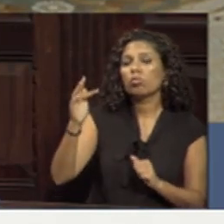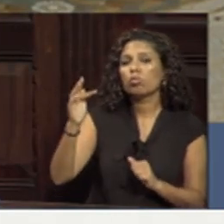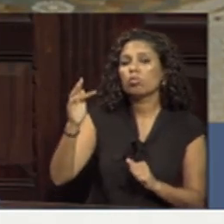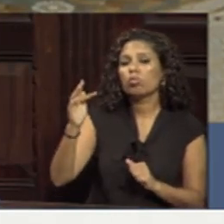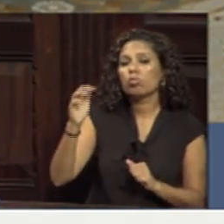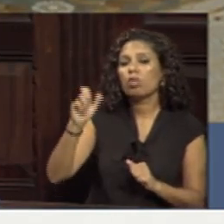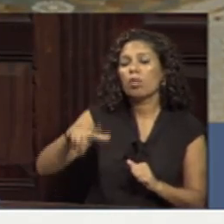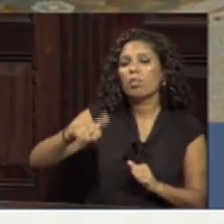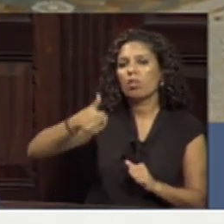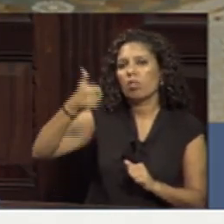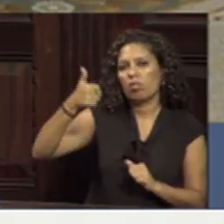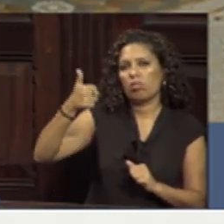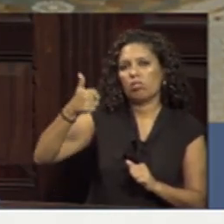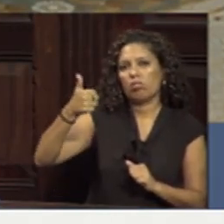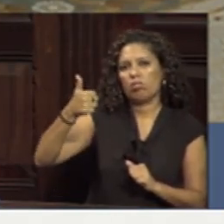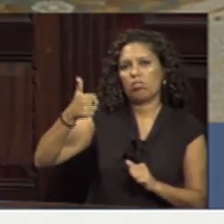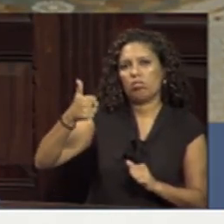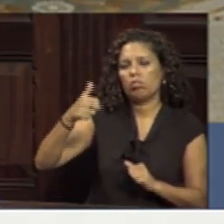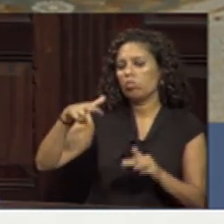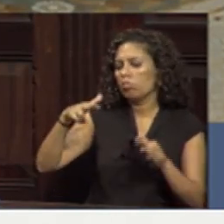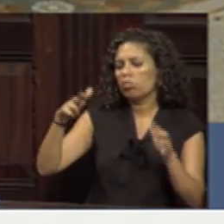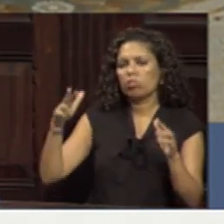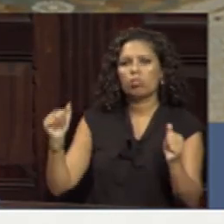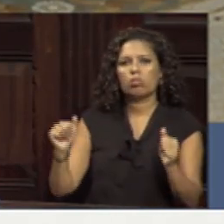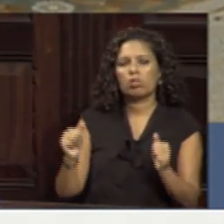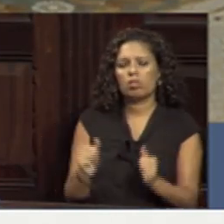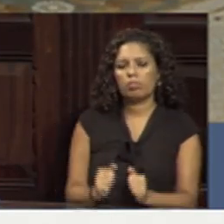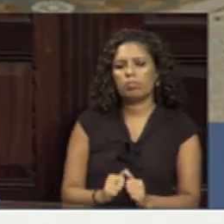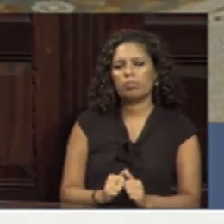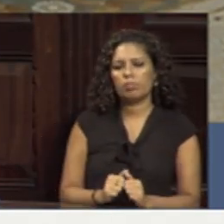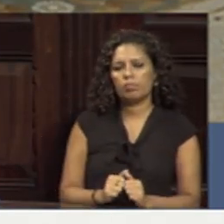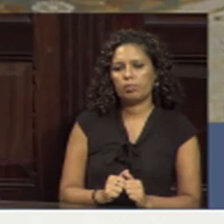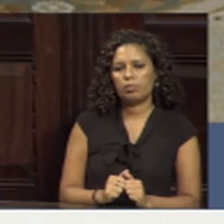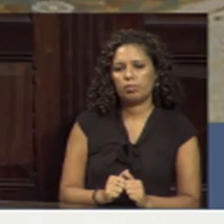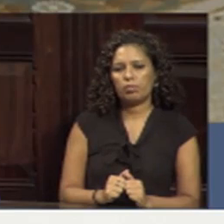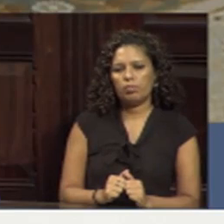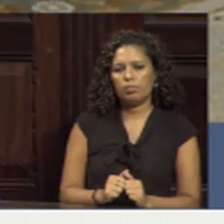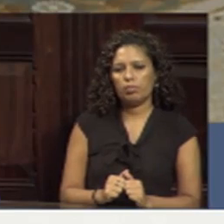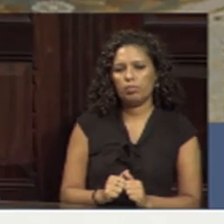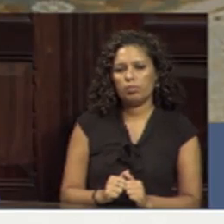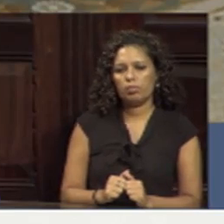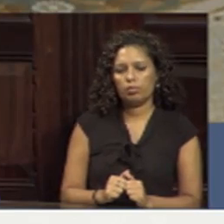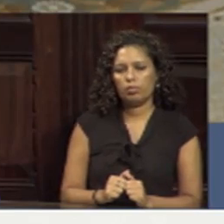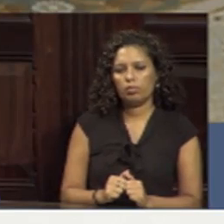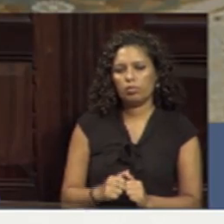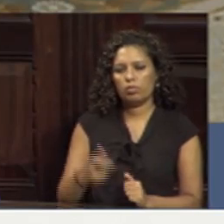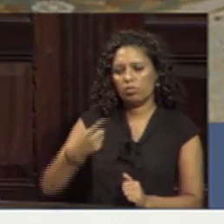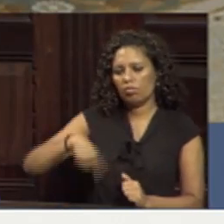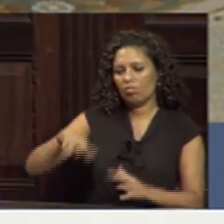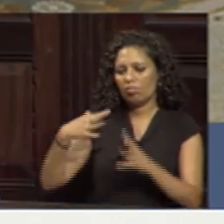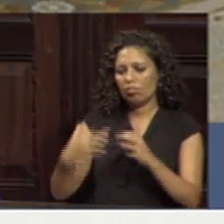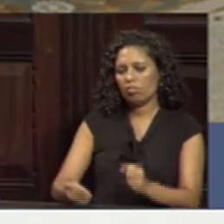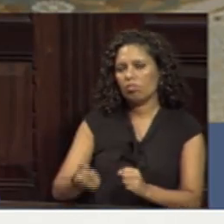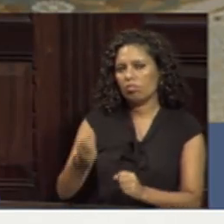o melhor caminho. Jamais será. E nós não podemos aceitar isso. Então,